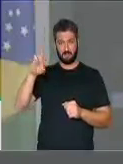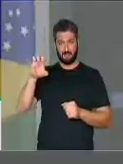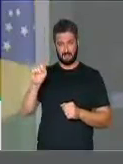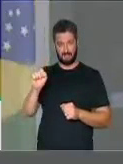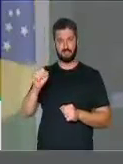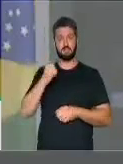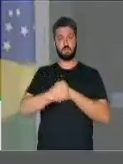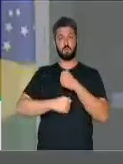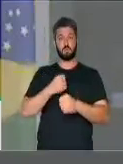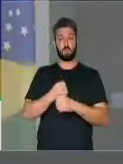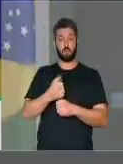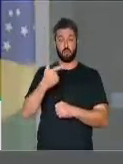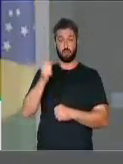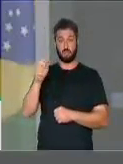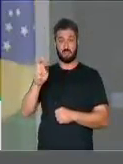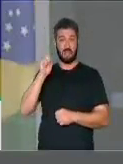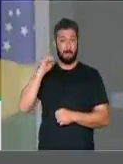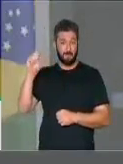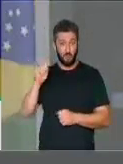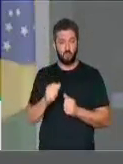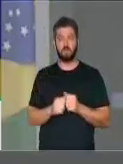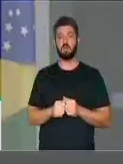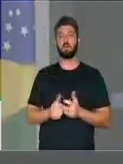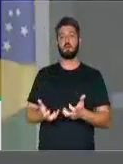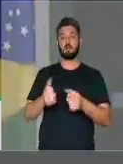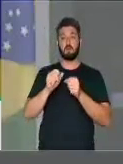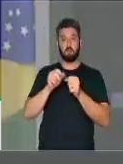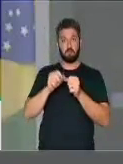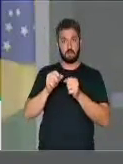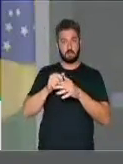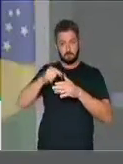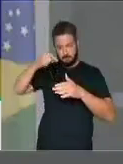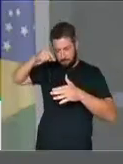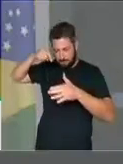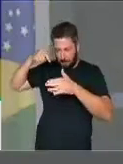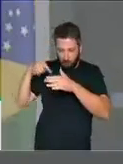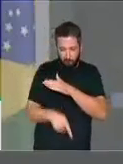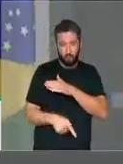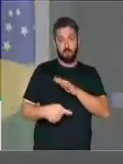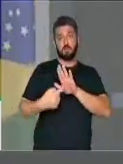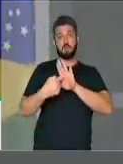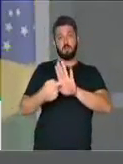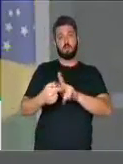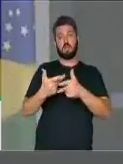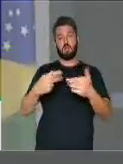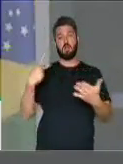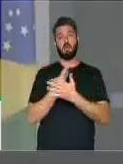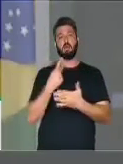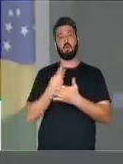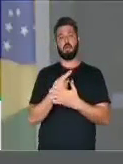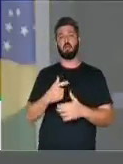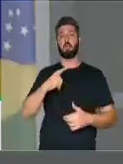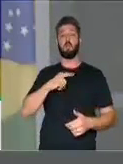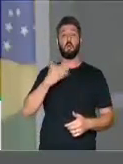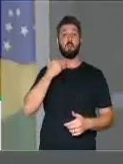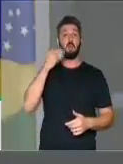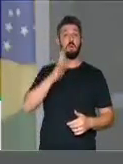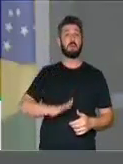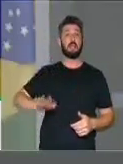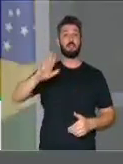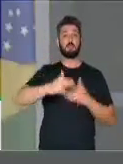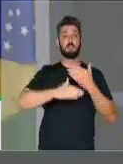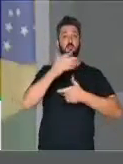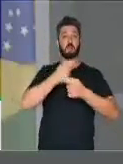de 2015, nosso objetivo era realizar uma devassa nas irregularidades envolvendo o Banco Nacional